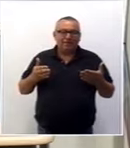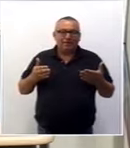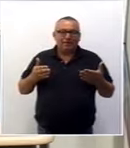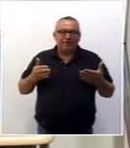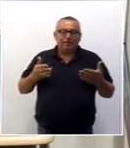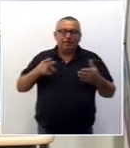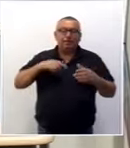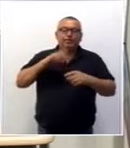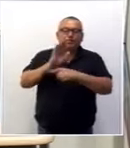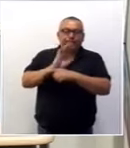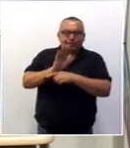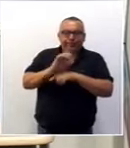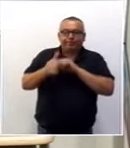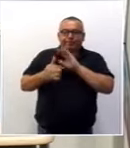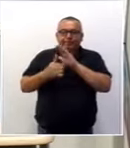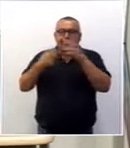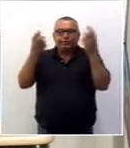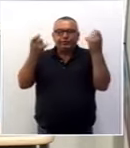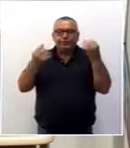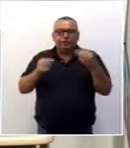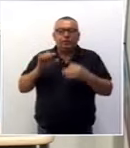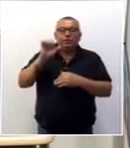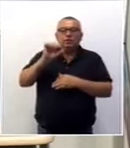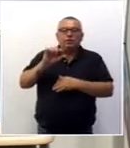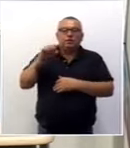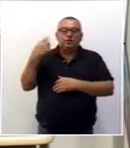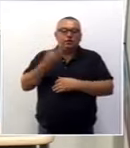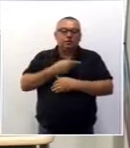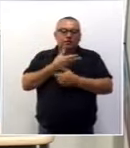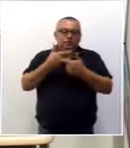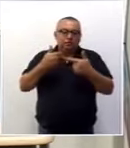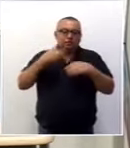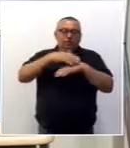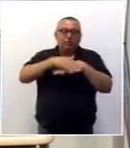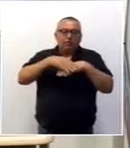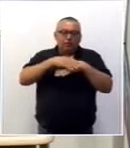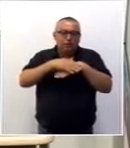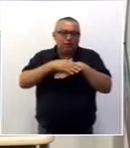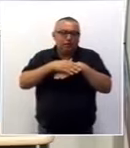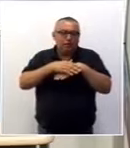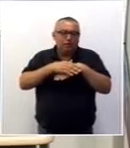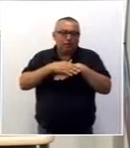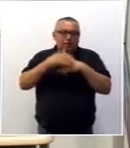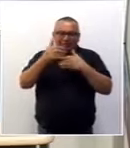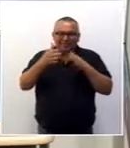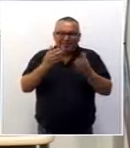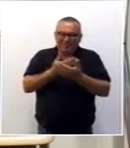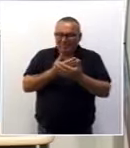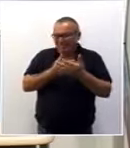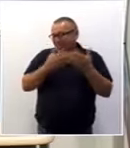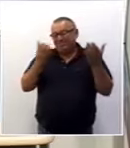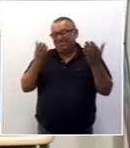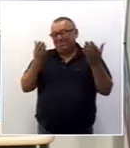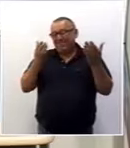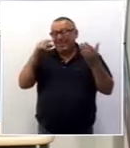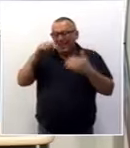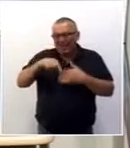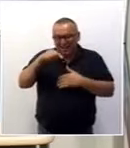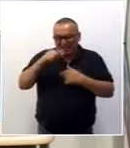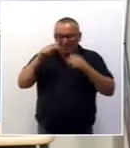procurei trazer um vídeo aqui, né, que falasse um pouquinho das coisas que a gente comentou aqui na sala de aula, na sala de aula, aqui no estúdio,